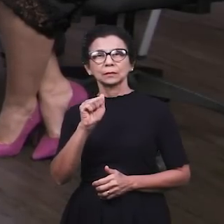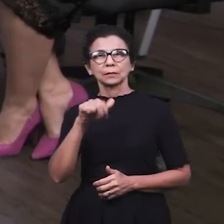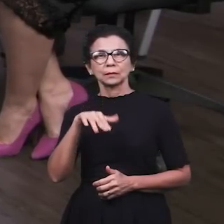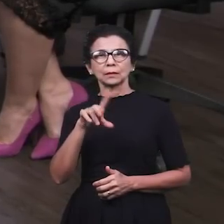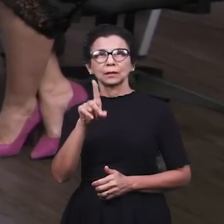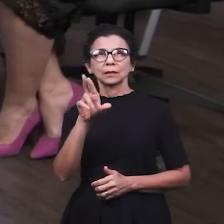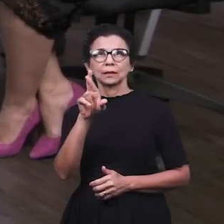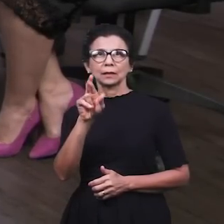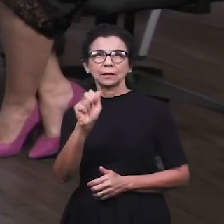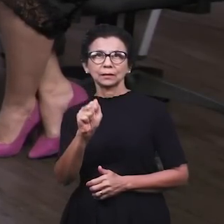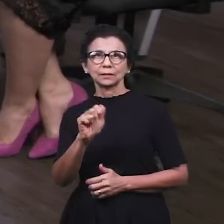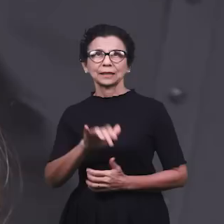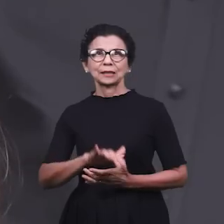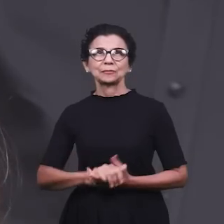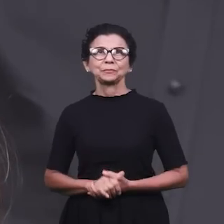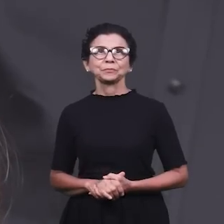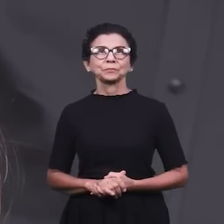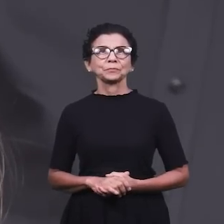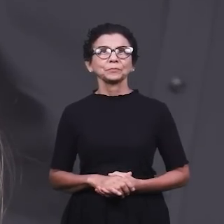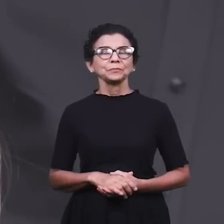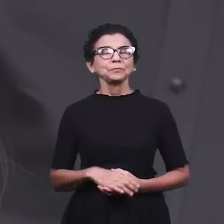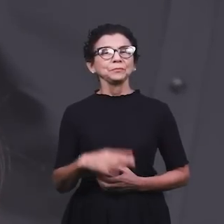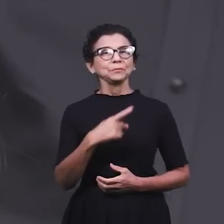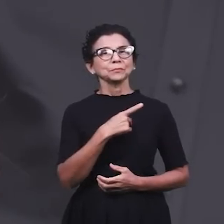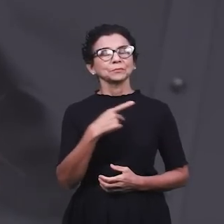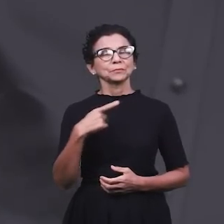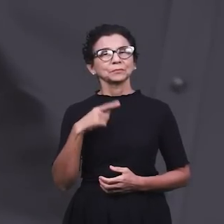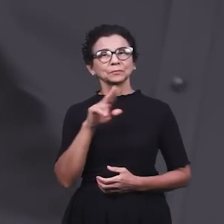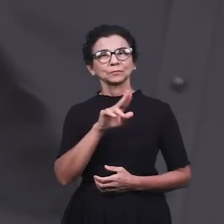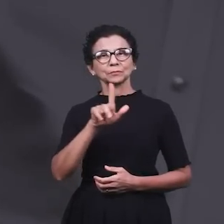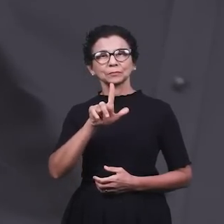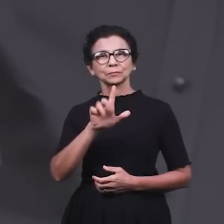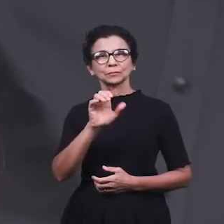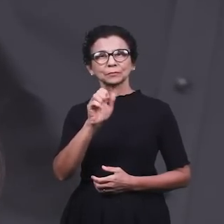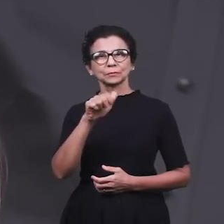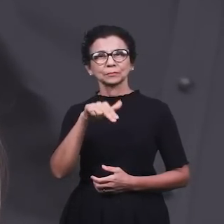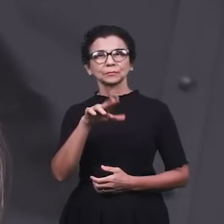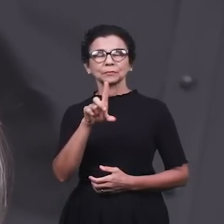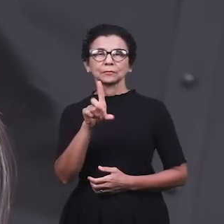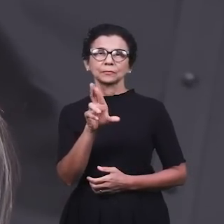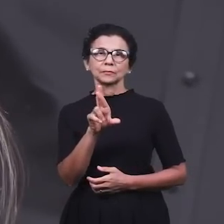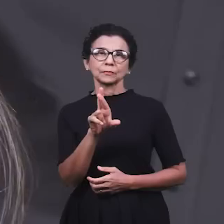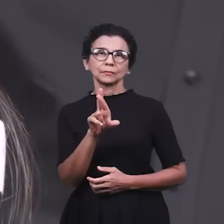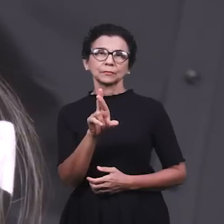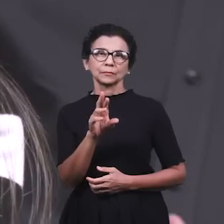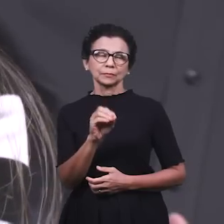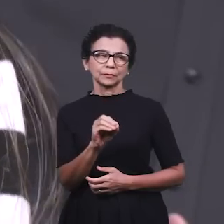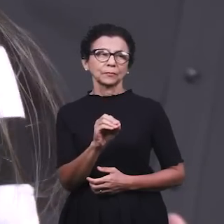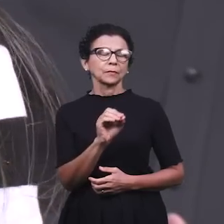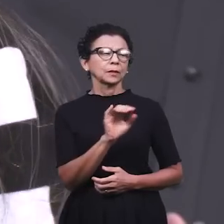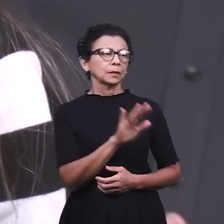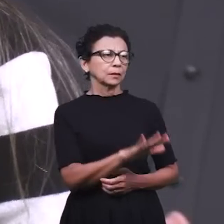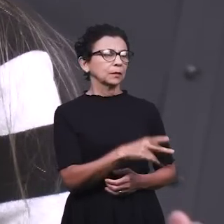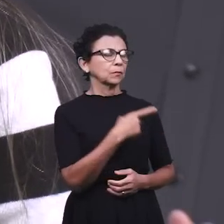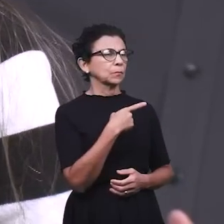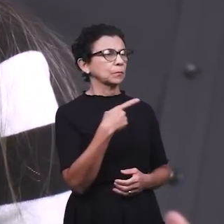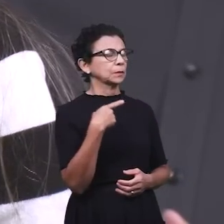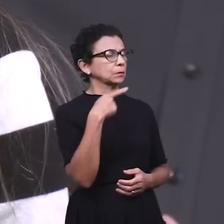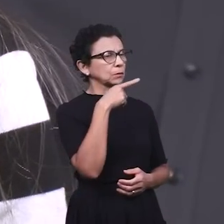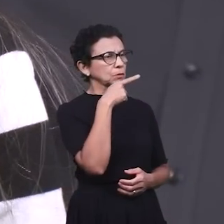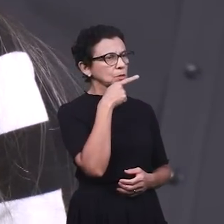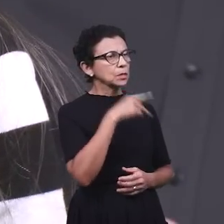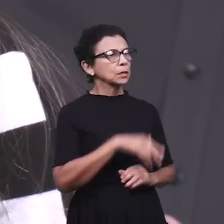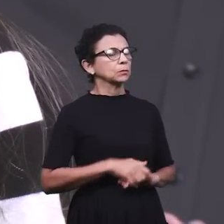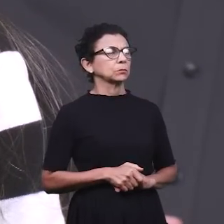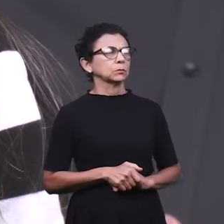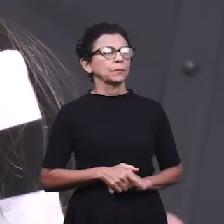1, do Polo de Apiacá, do Ministério do Pastor César Leandro. E a minha pergunta é, pastor, nós sabemos que